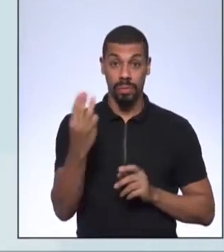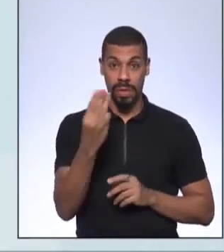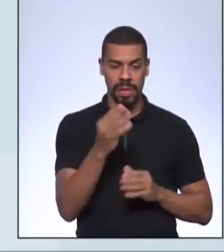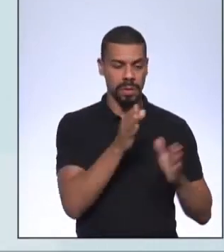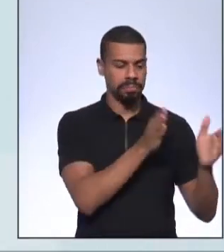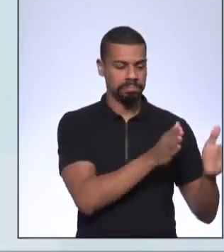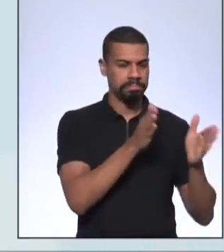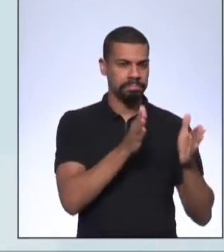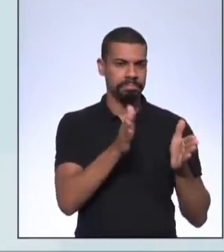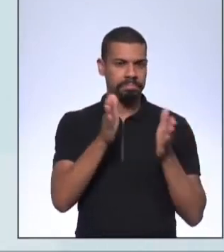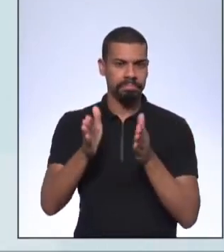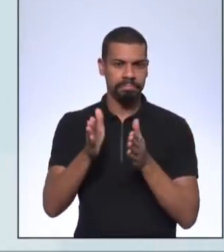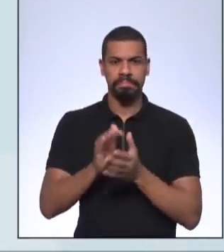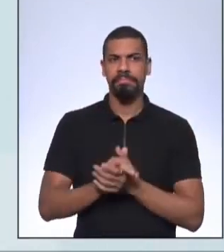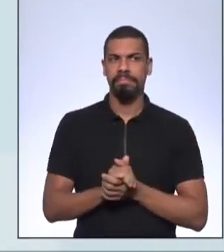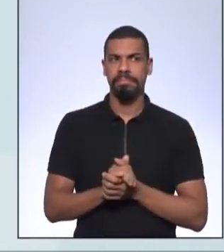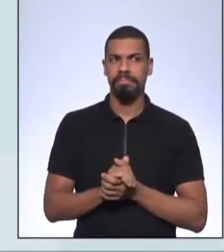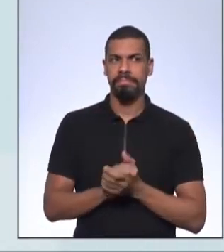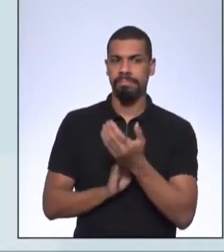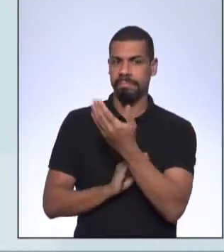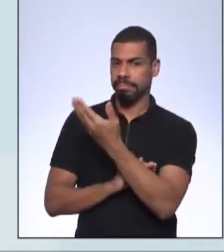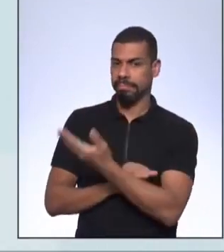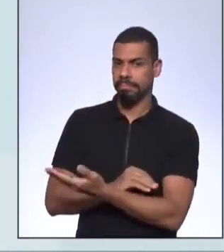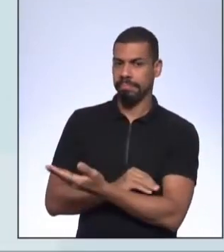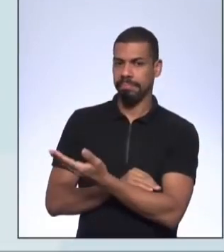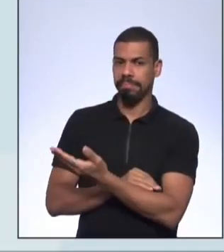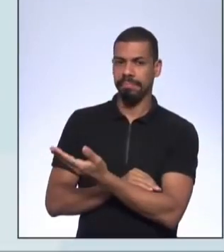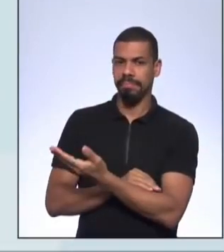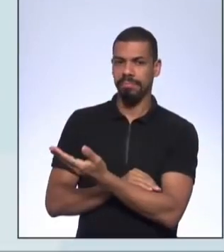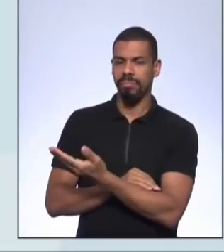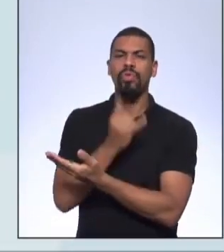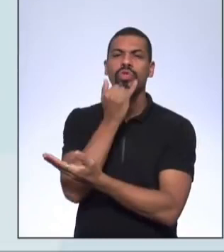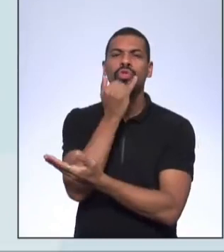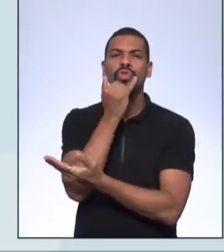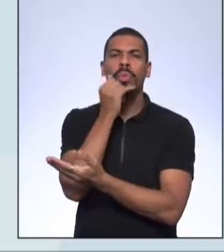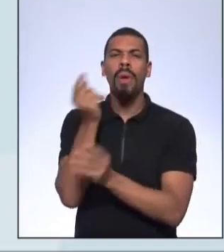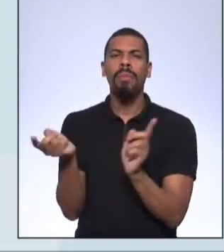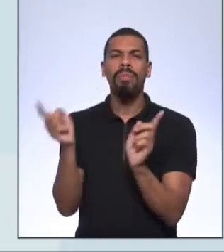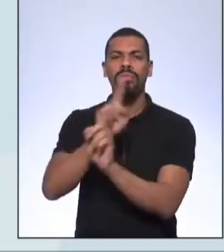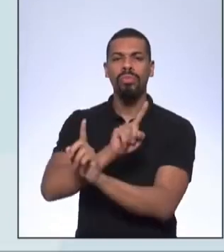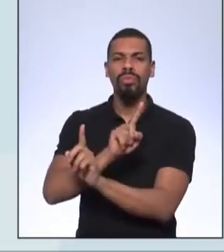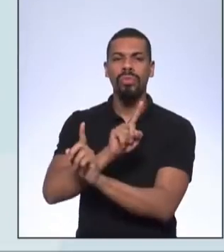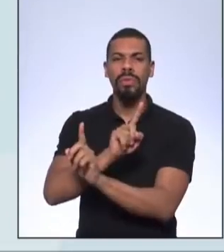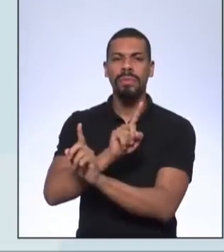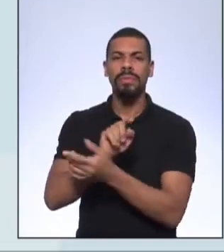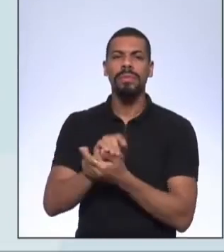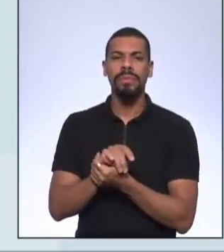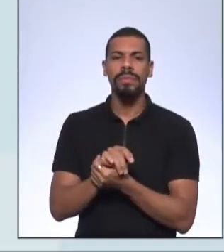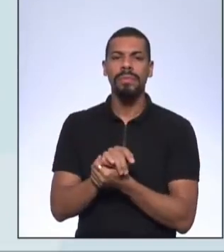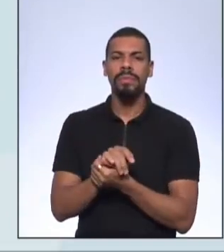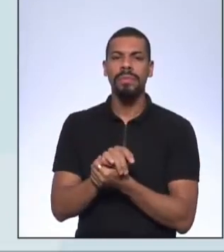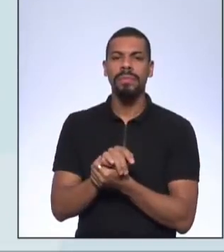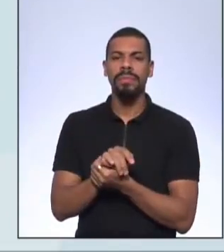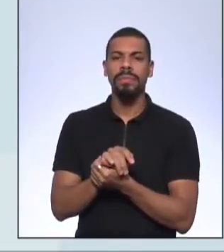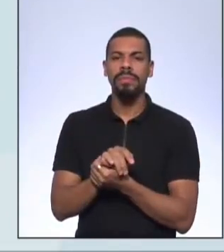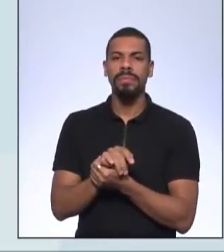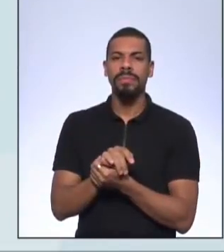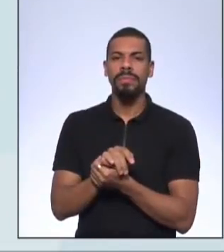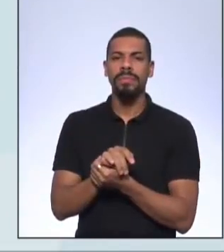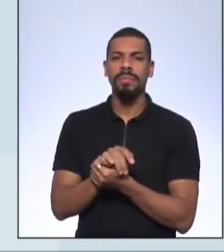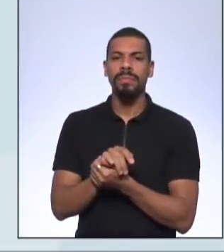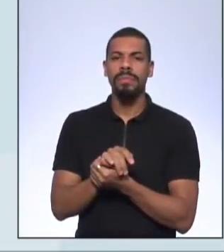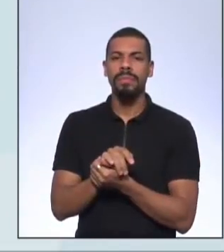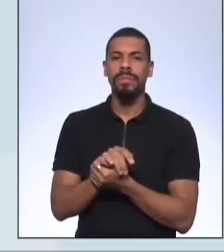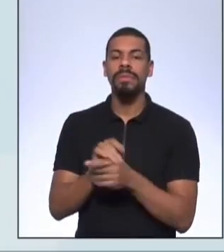tá? E aí está trocado, tá? A imagem, desculpa, tá? Ficou trocada, né? A imagem da anáfase é a imagem da fase do